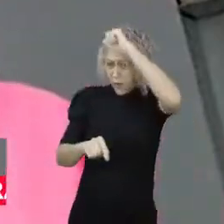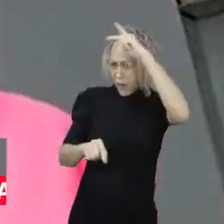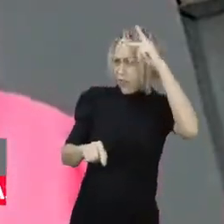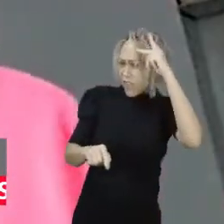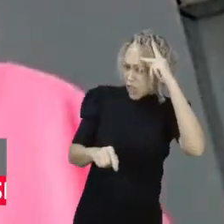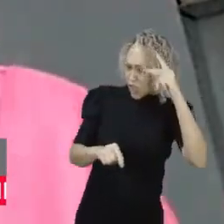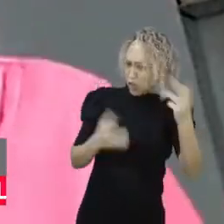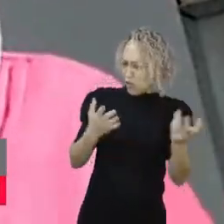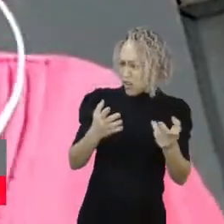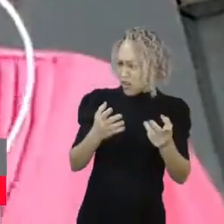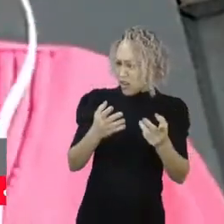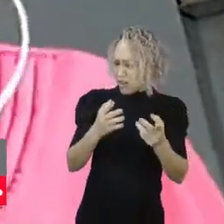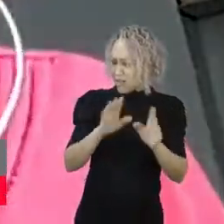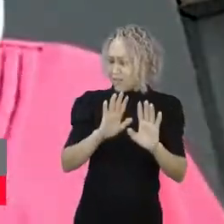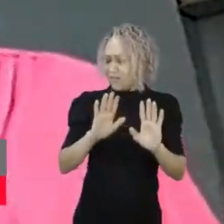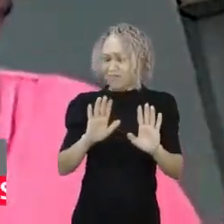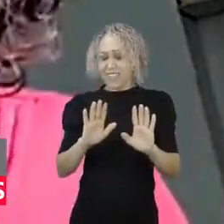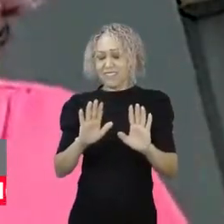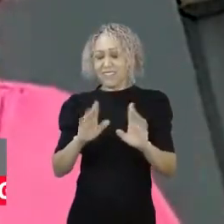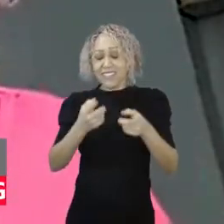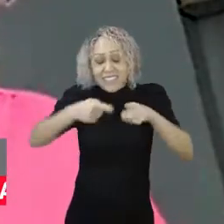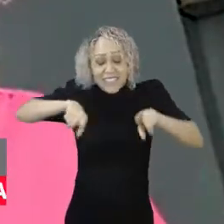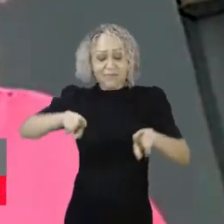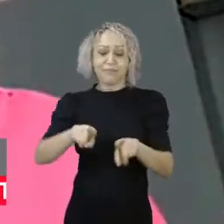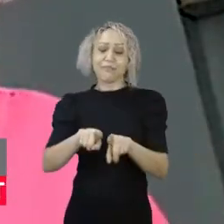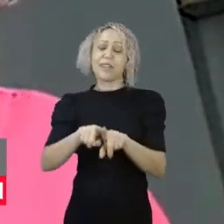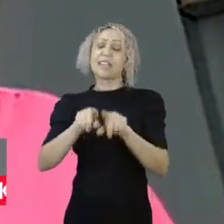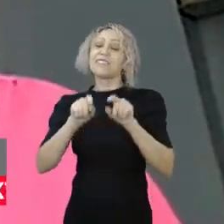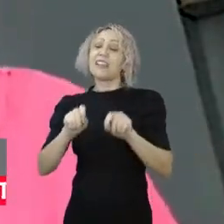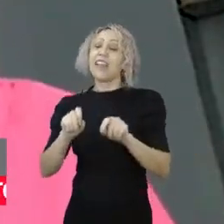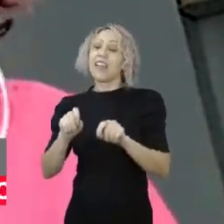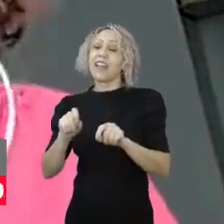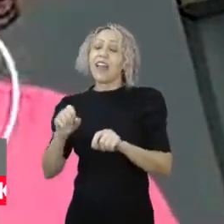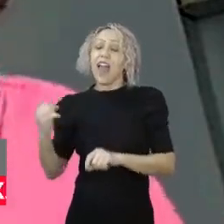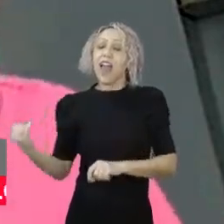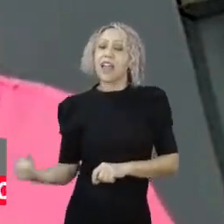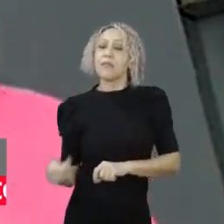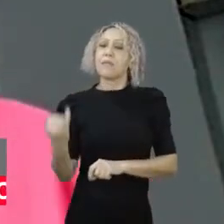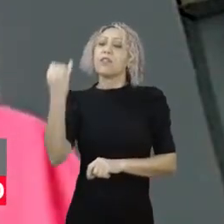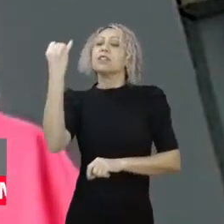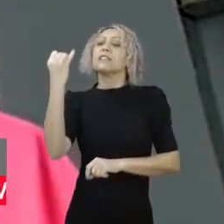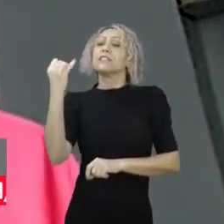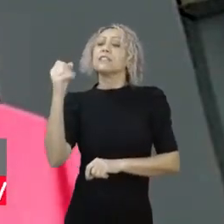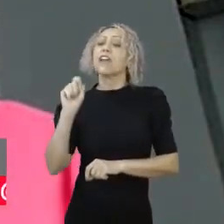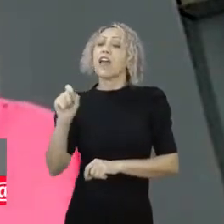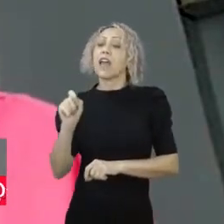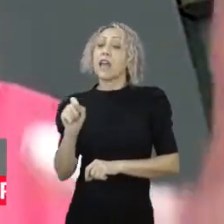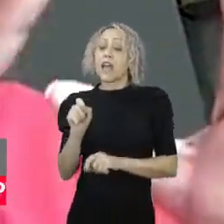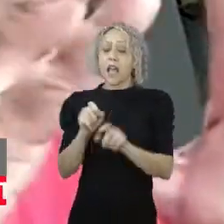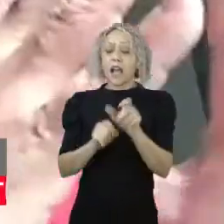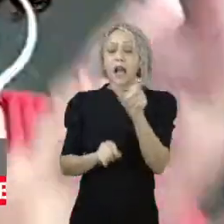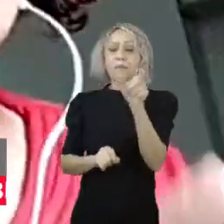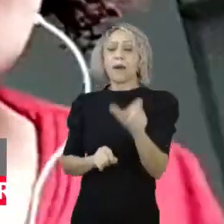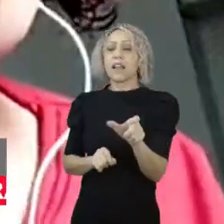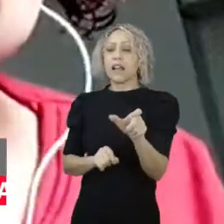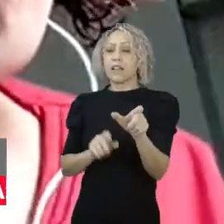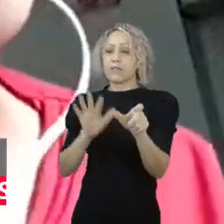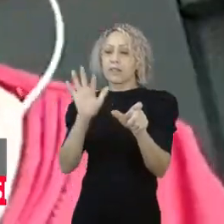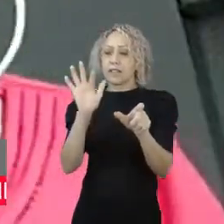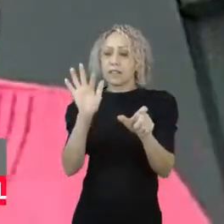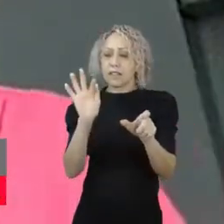prefeitas, é fundamental, certo? Fundamental, a palavra é essa, são